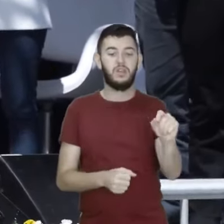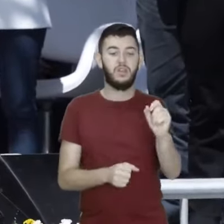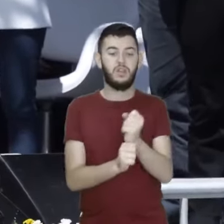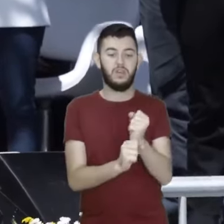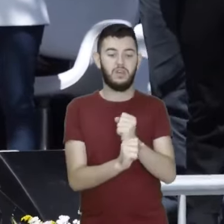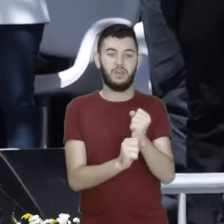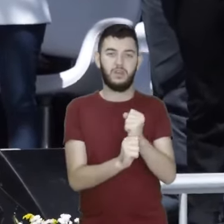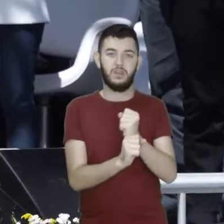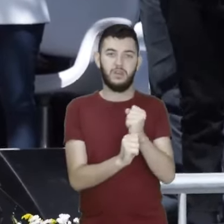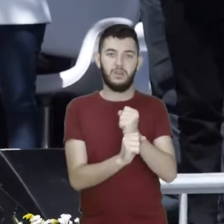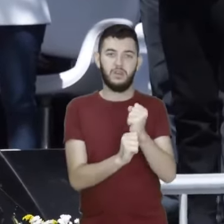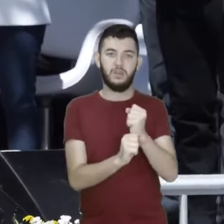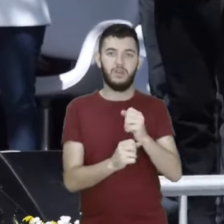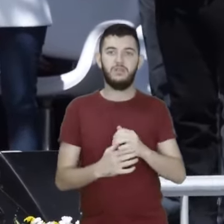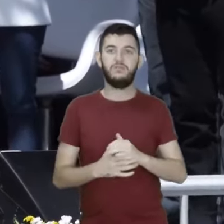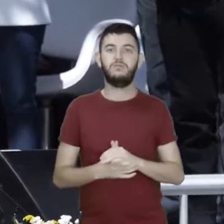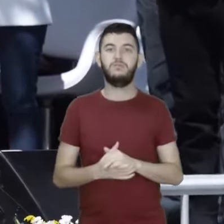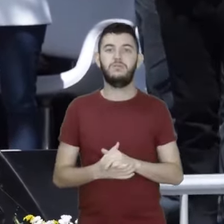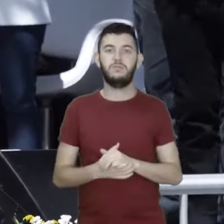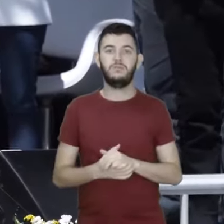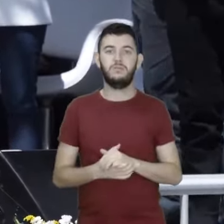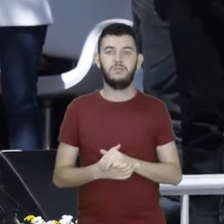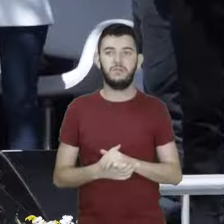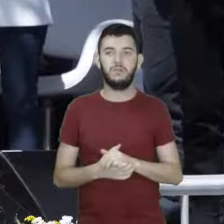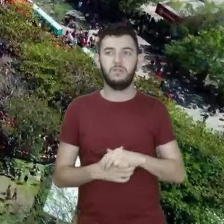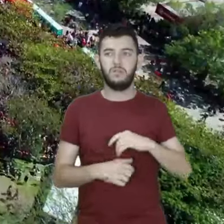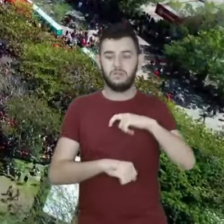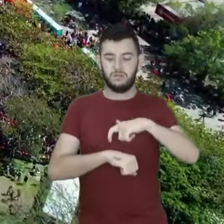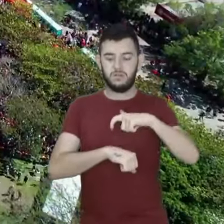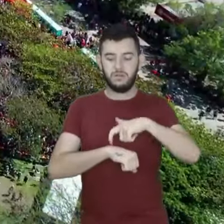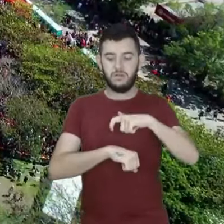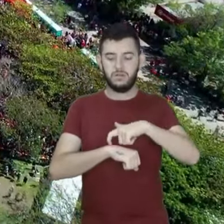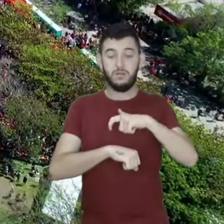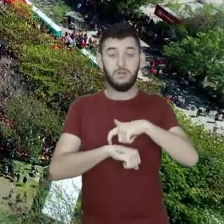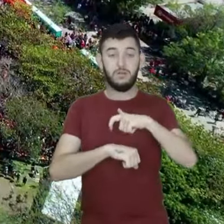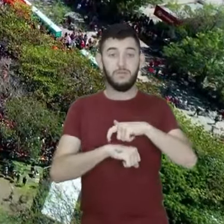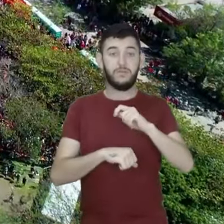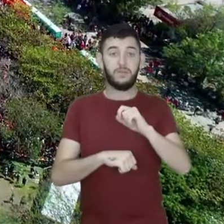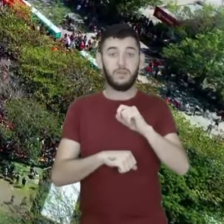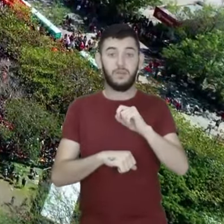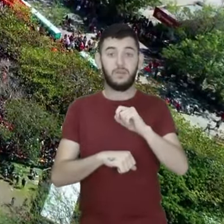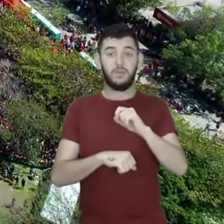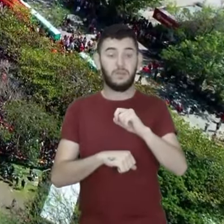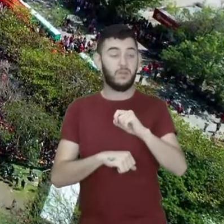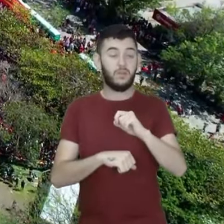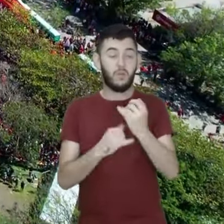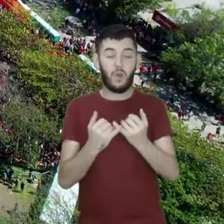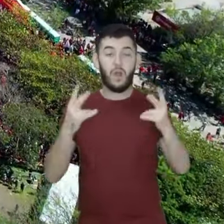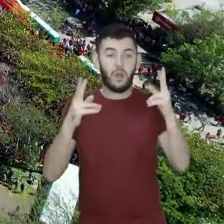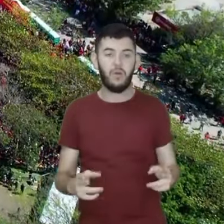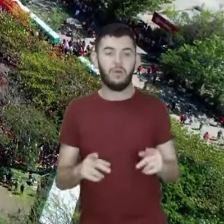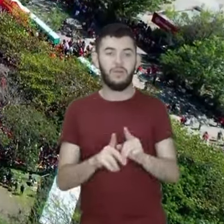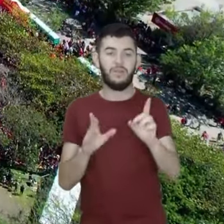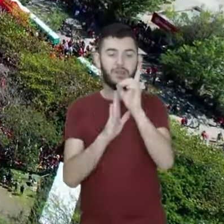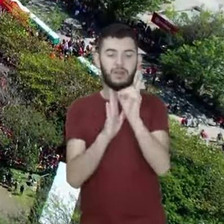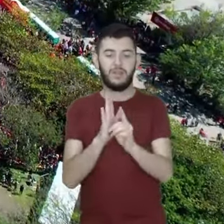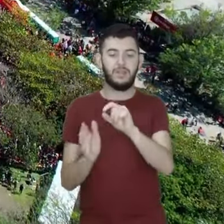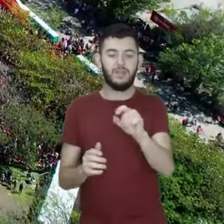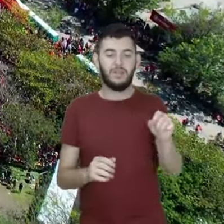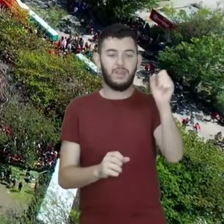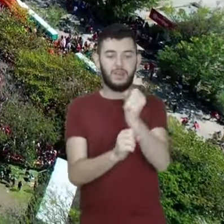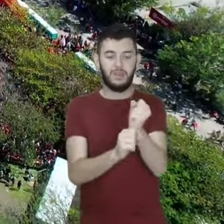Como ele deu sigilo de 100 anos para a rachadinha, como ele deu sigilo de 100 anos para tudo que acontece